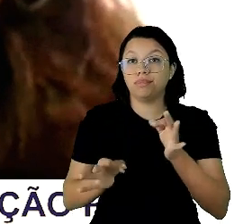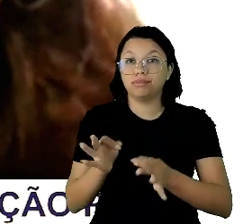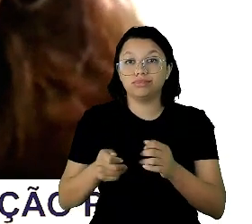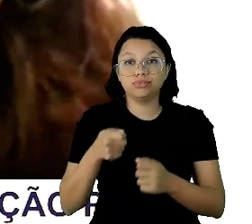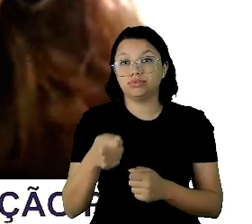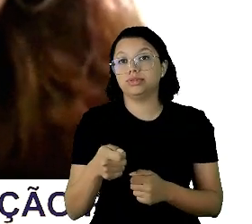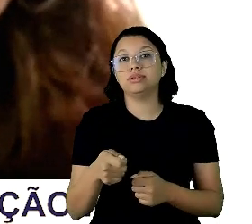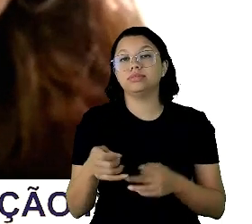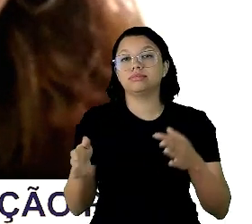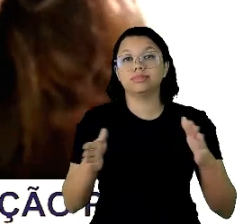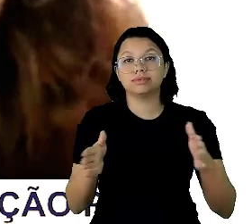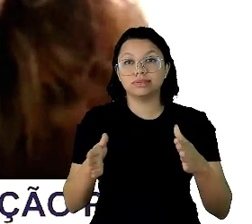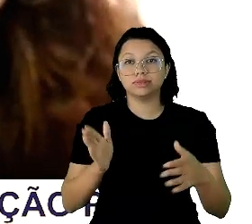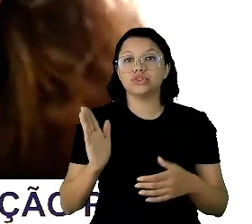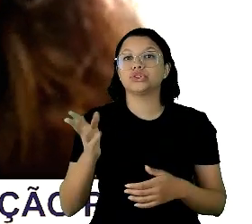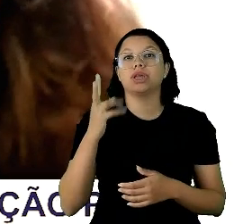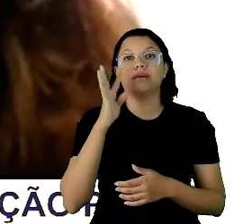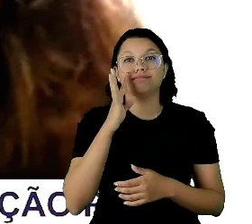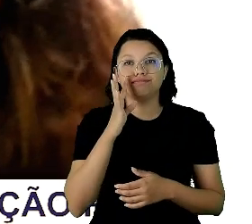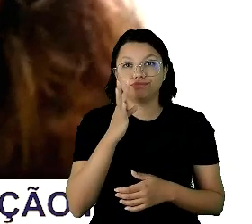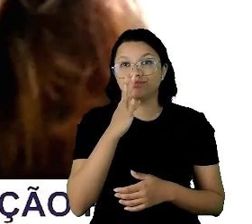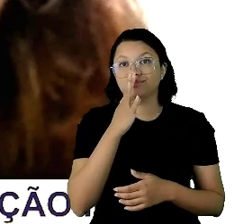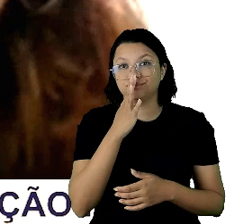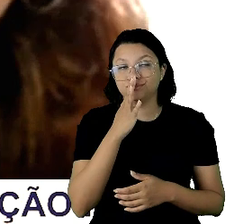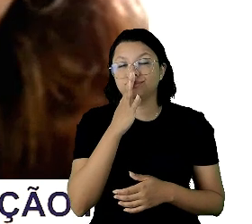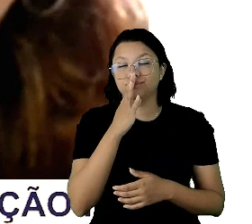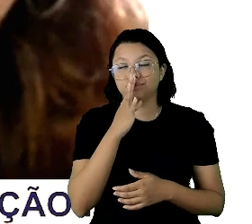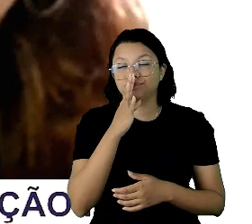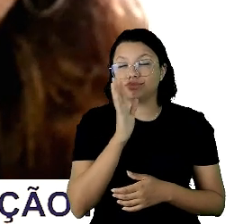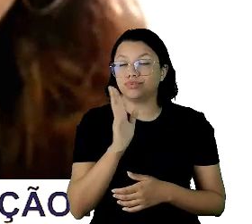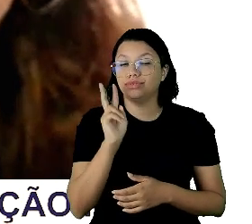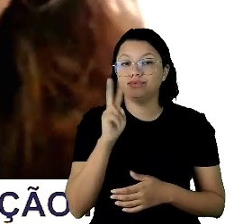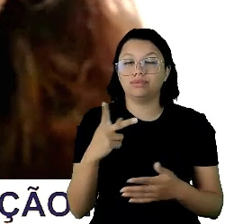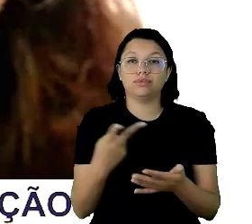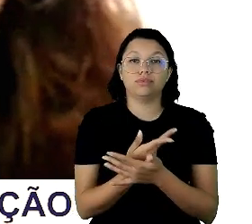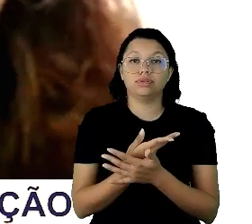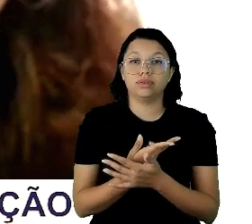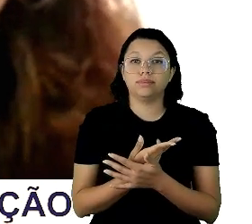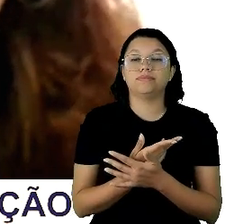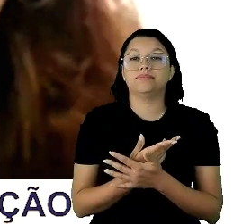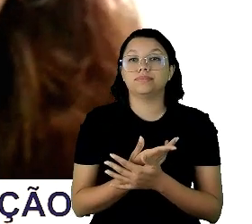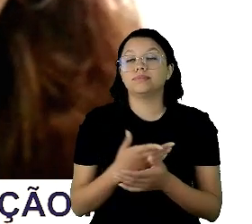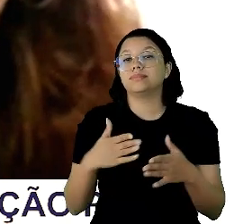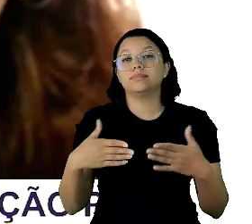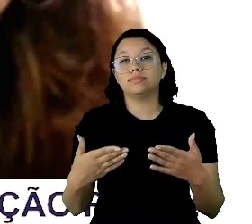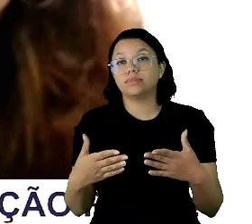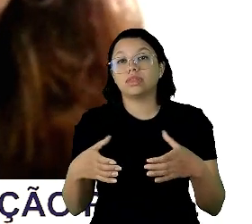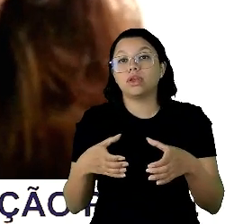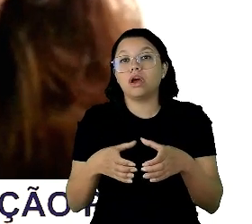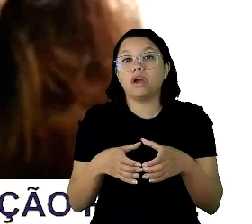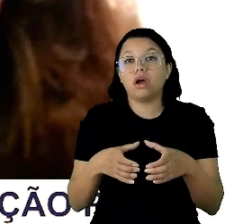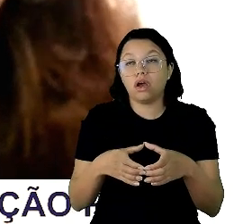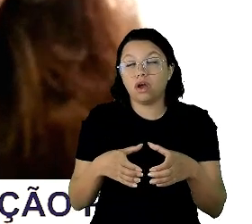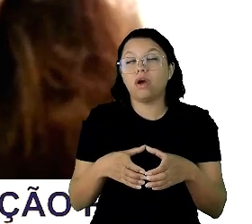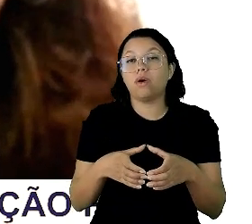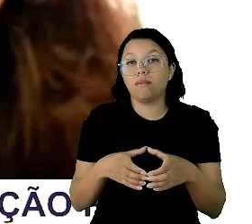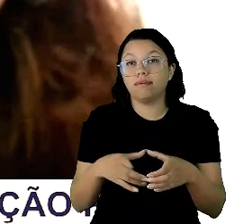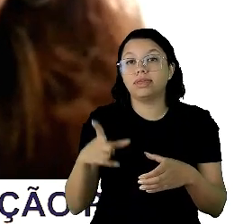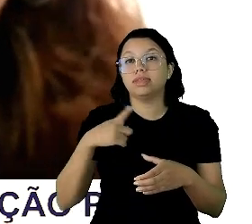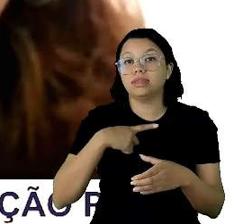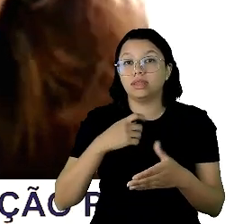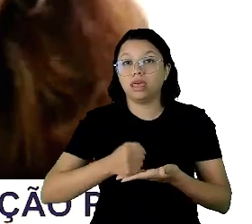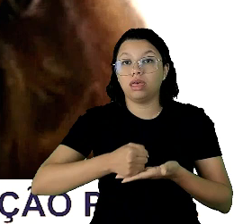viu acontecer. Acho que nesse caso ela teria que ver uma ONG, alguém, porque tem muita ONG que tem apoio jurídico